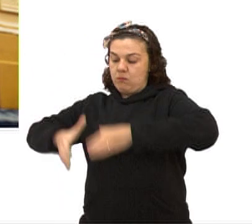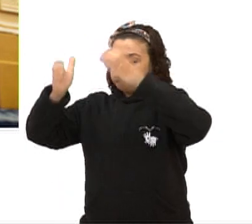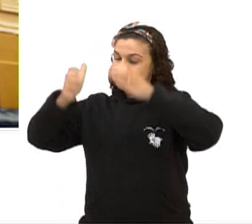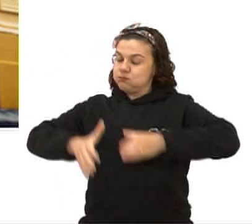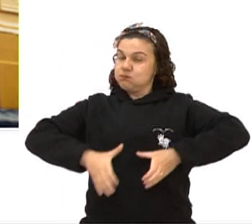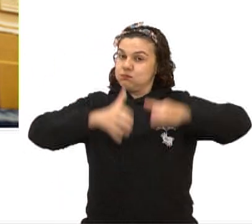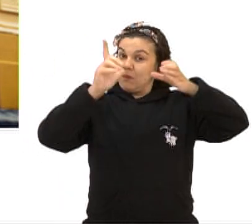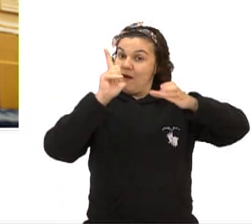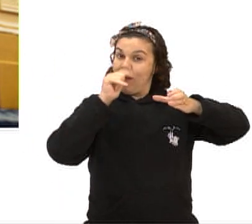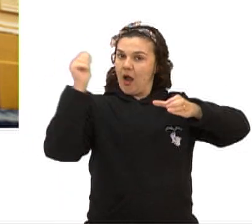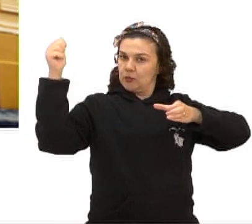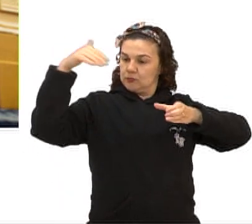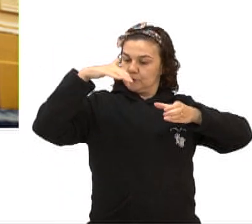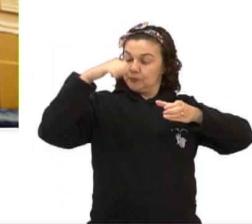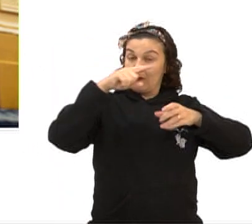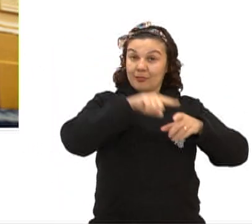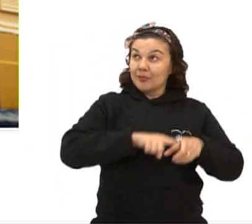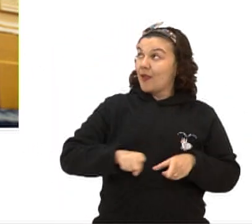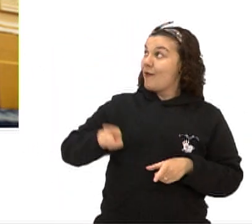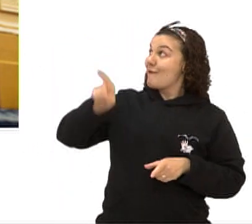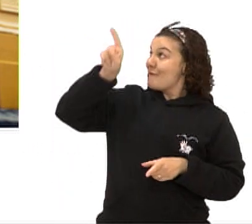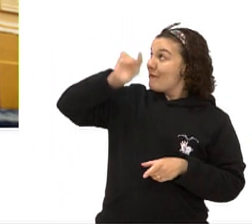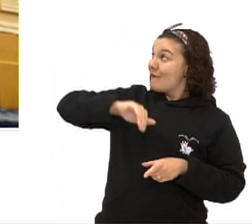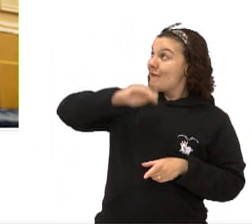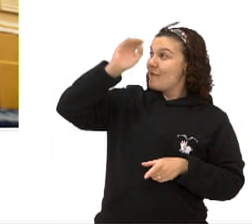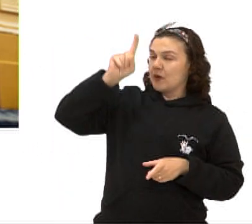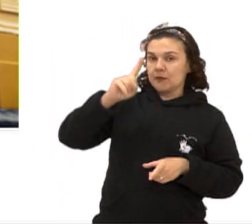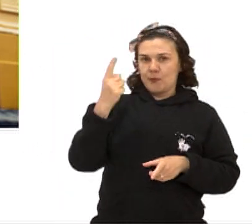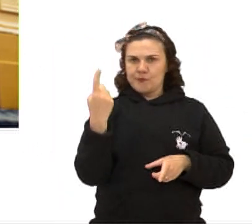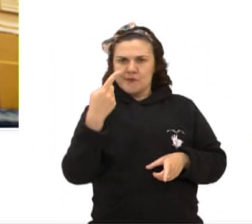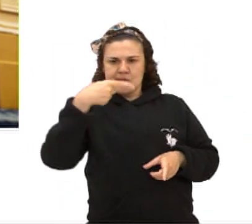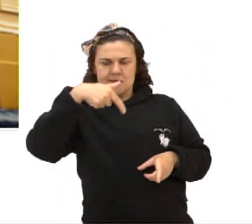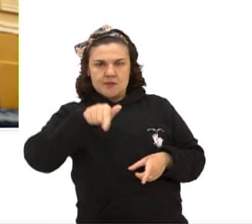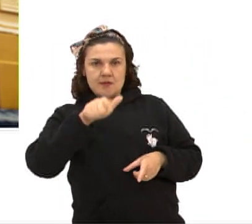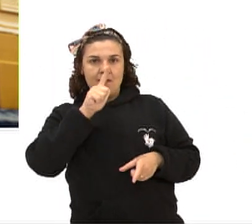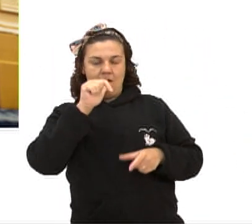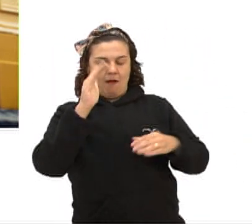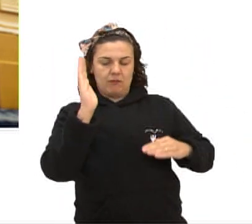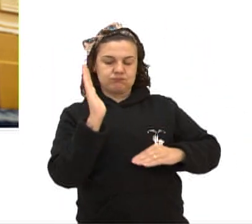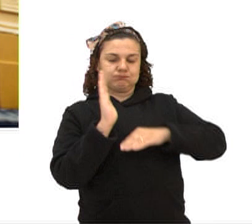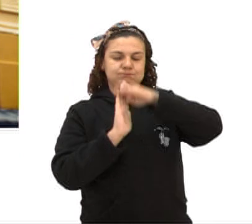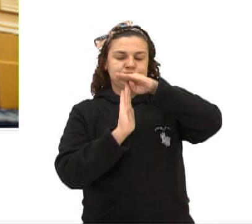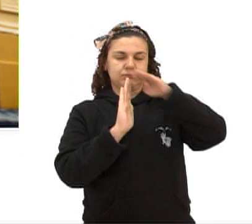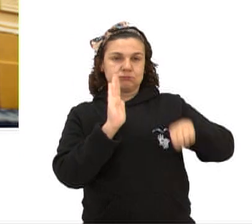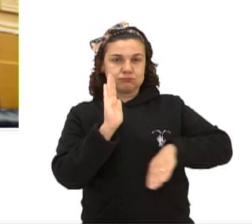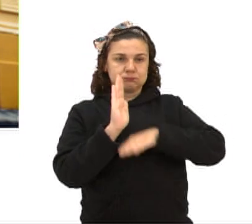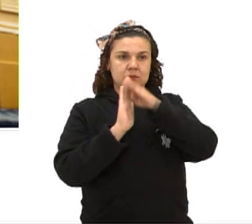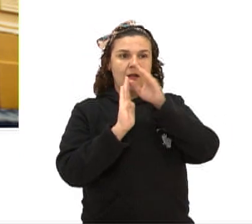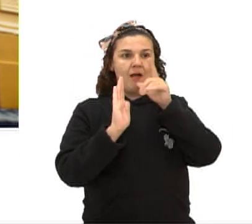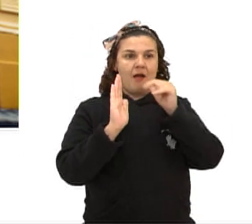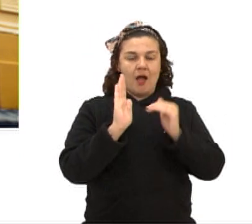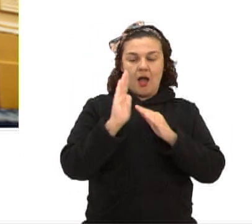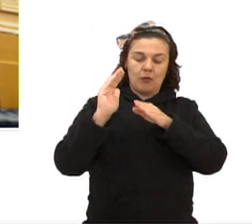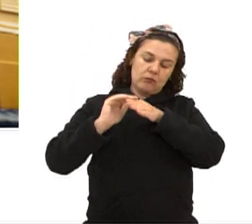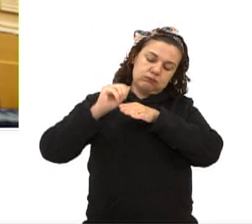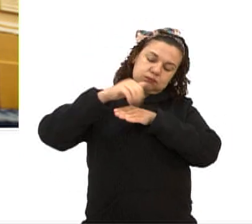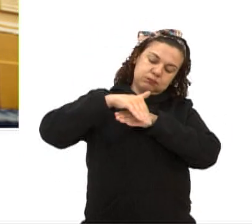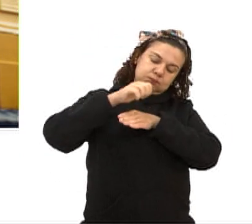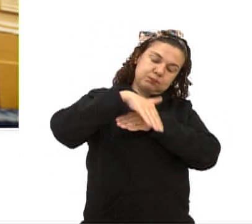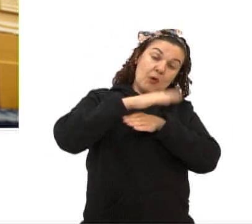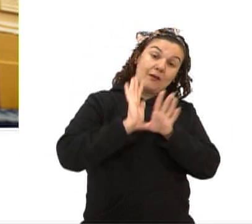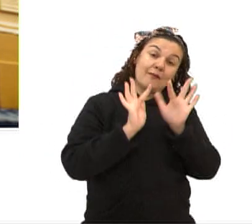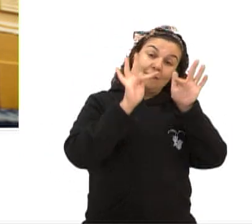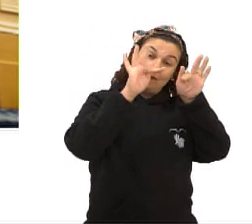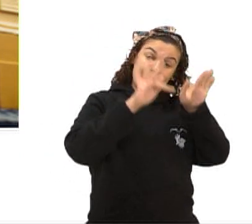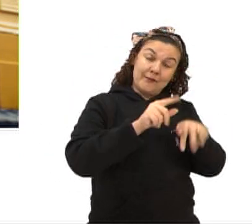topo deste morro. Então essas 17 caixas d'água iam vertendo a água, uma passava para a outra, até chegar